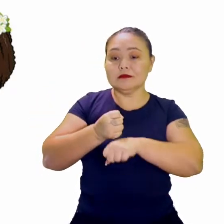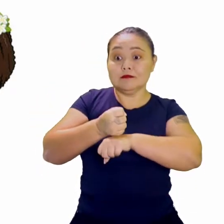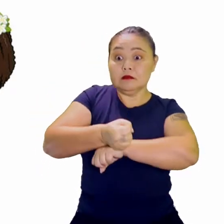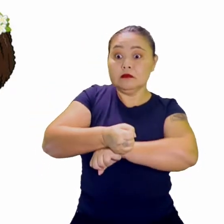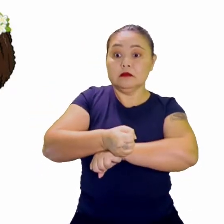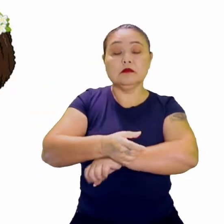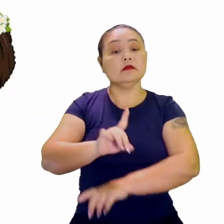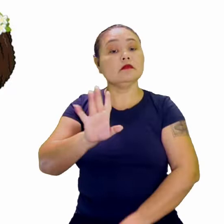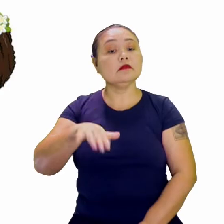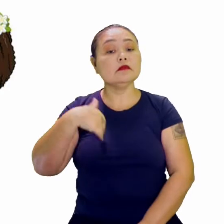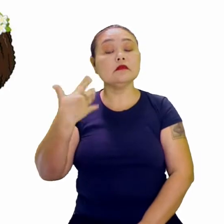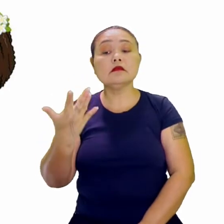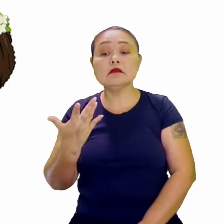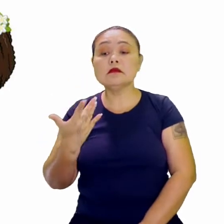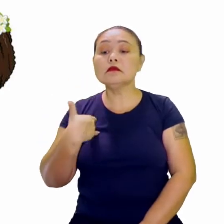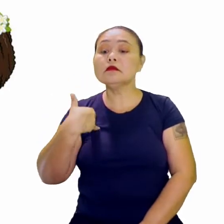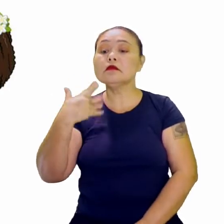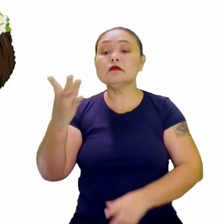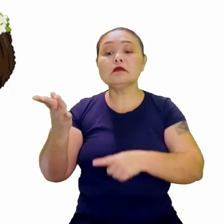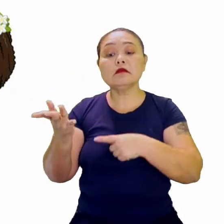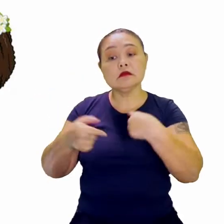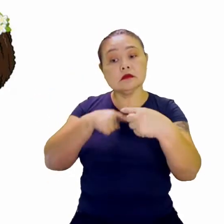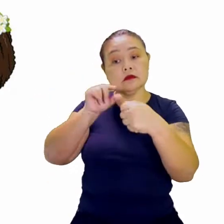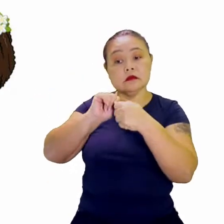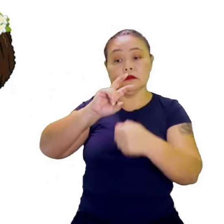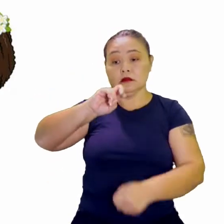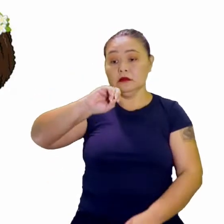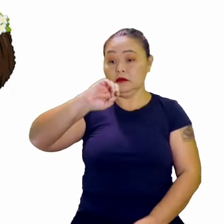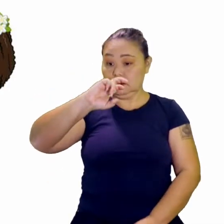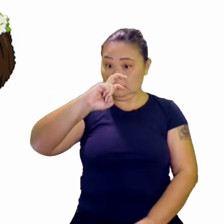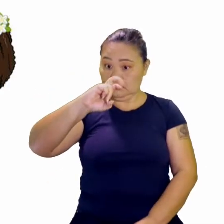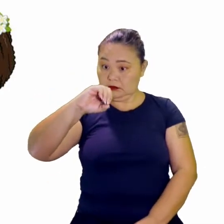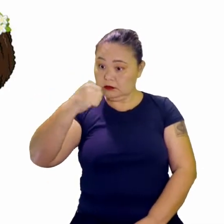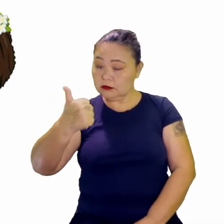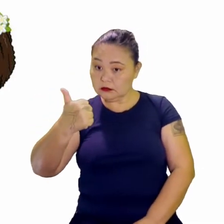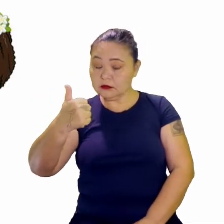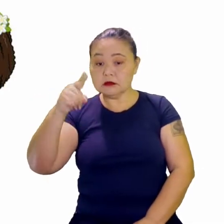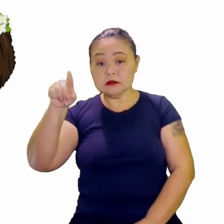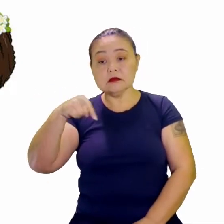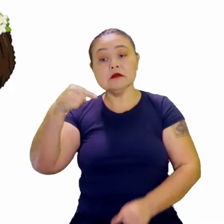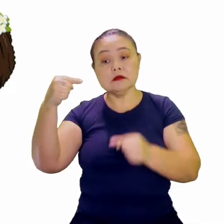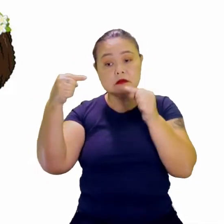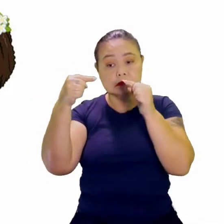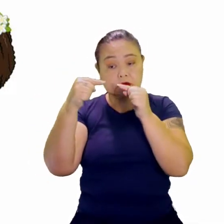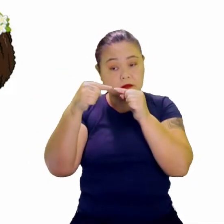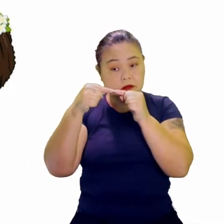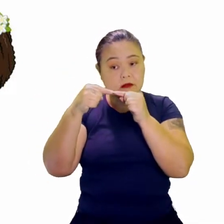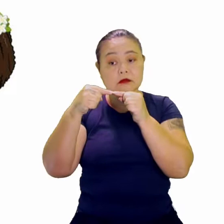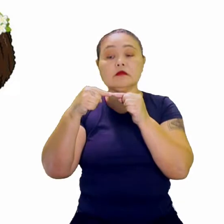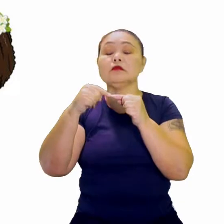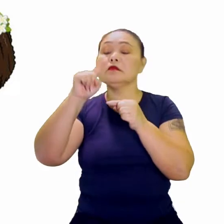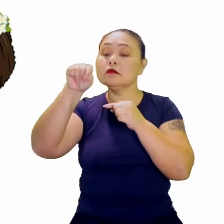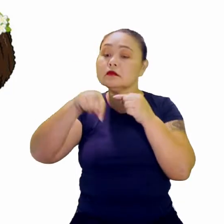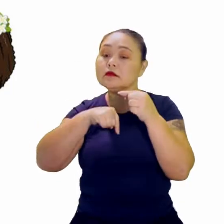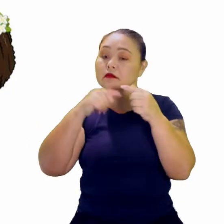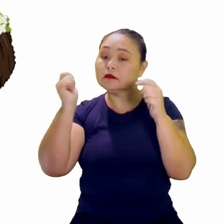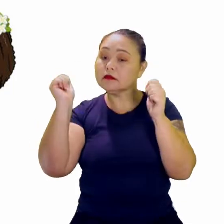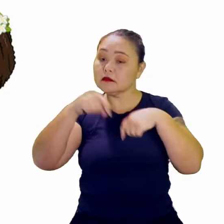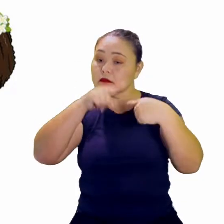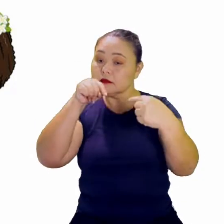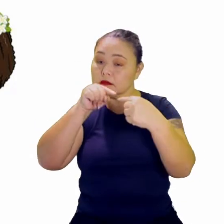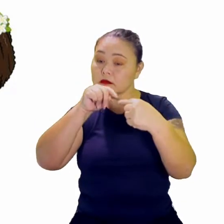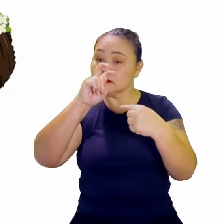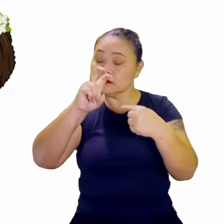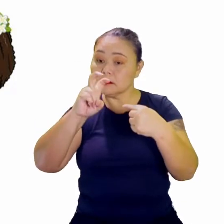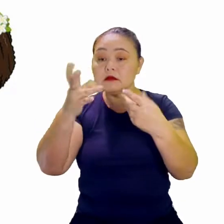anaeróbio. Qual que é a nossa habilidade? 501, que equivale competência 5,